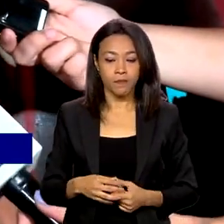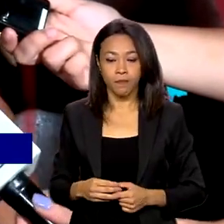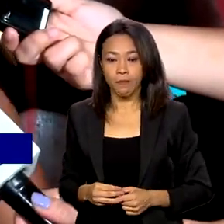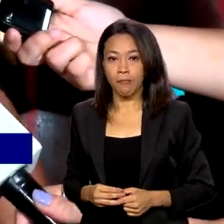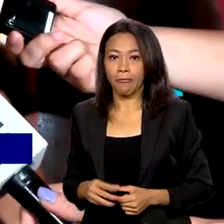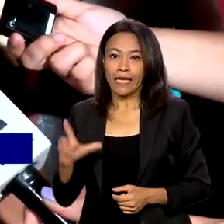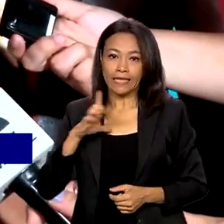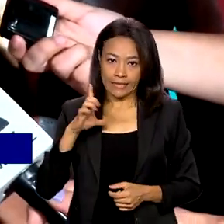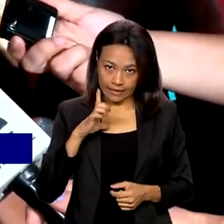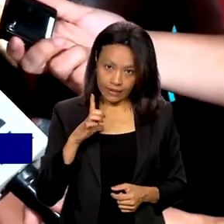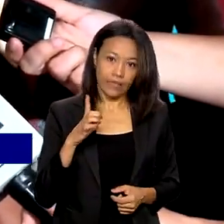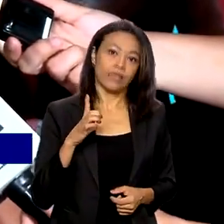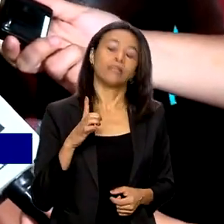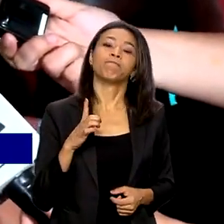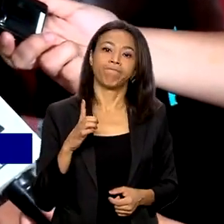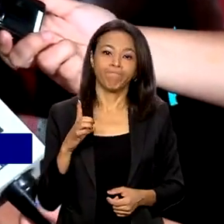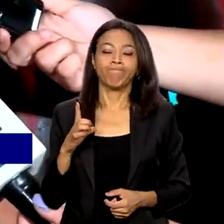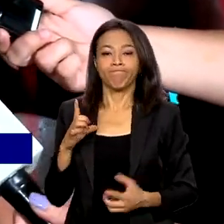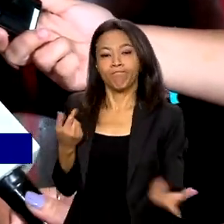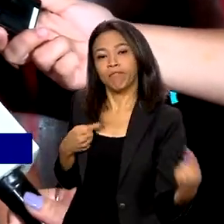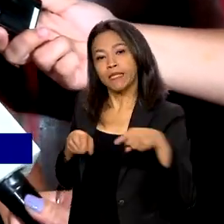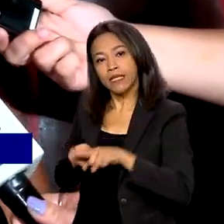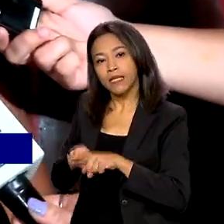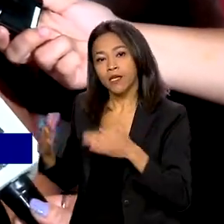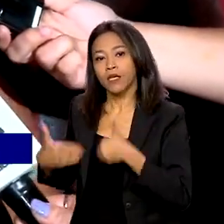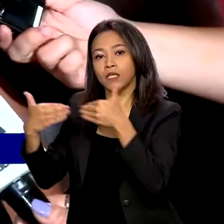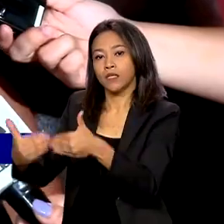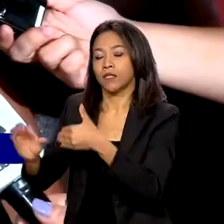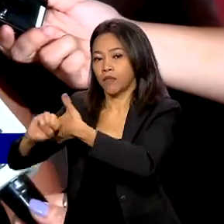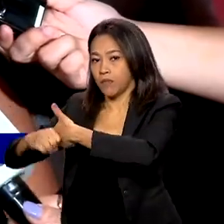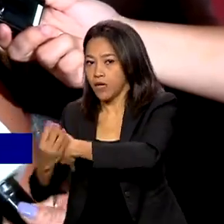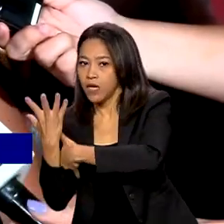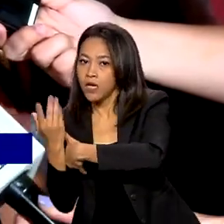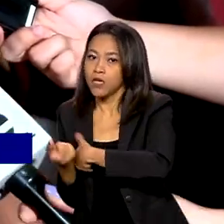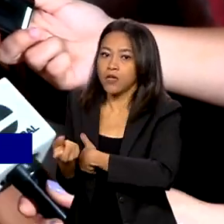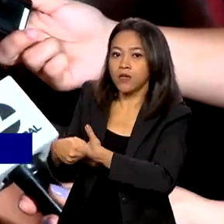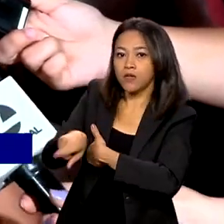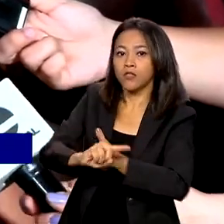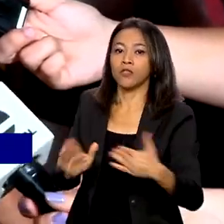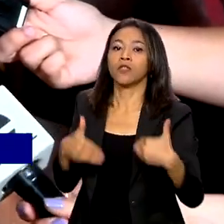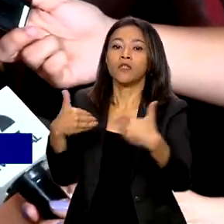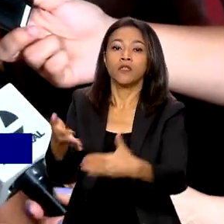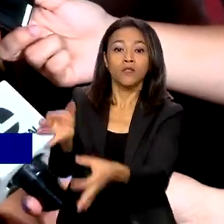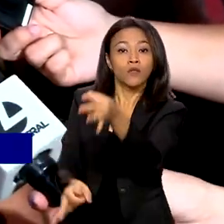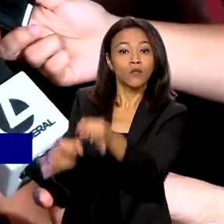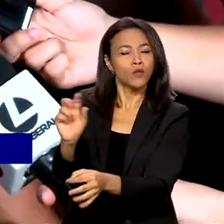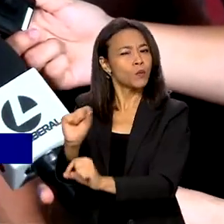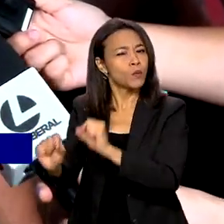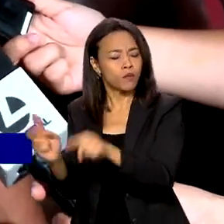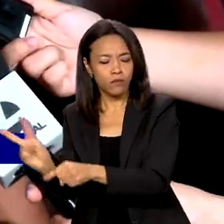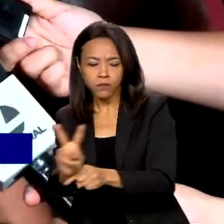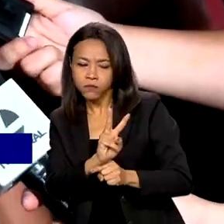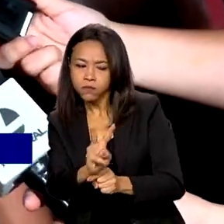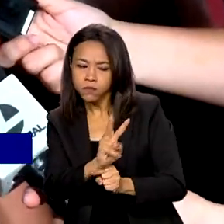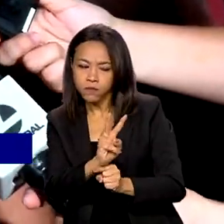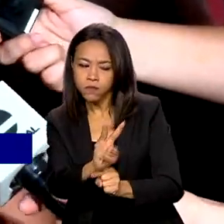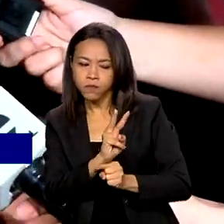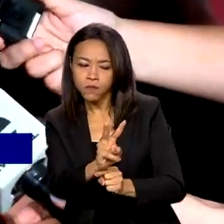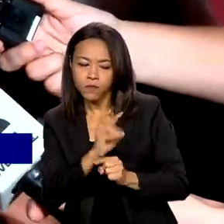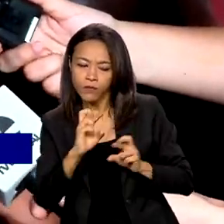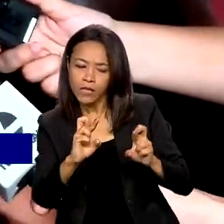essa parceria com o Ministério do Meio Ambiente, com o Ministério da Justiça, para ter uma fiscalização contínua,